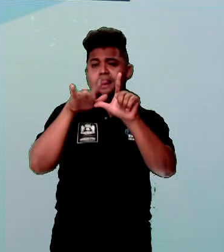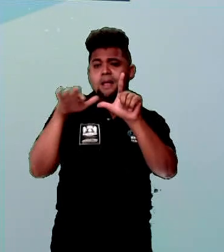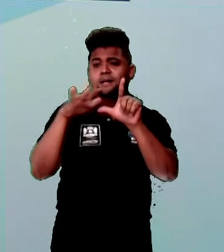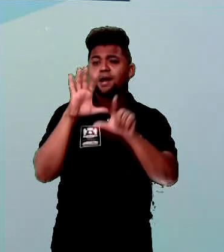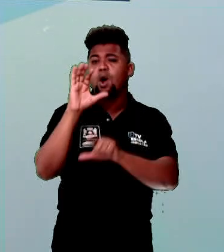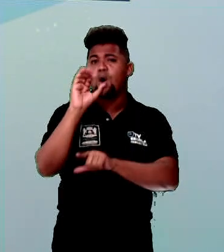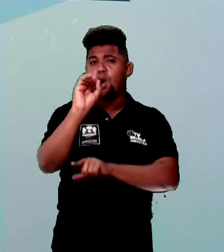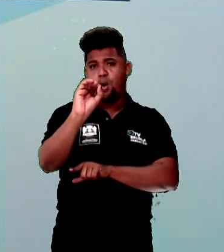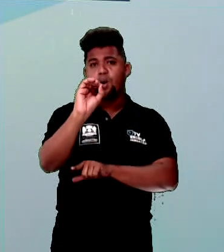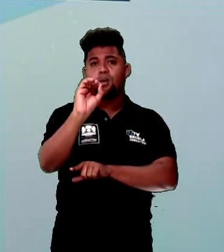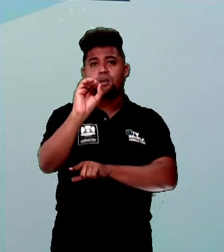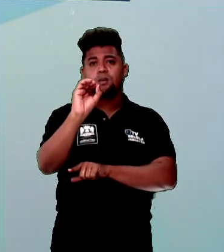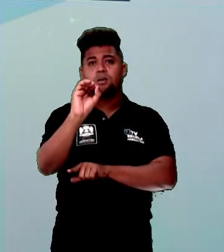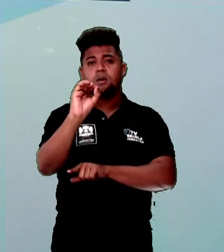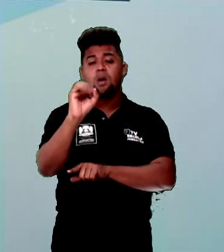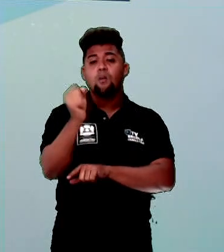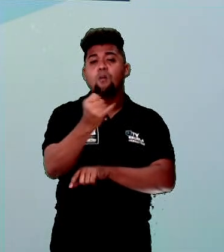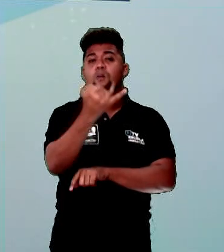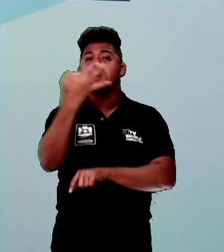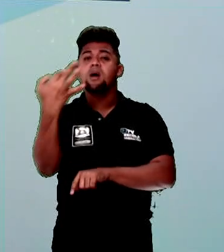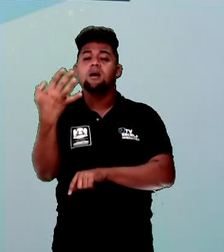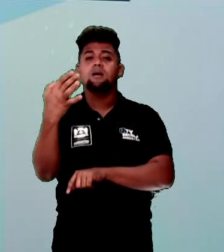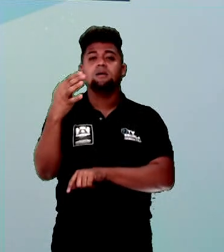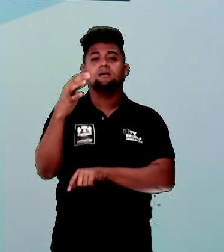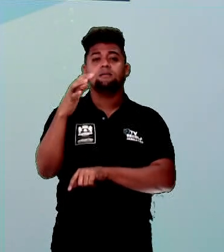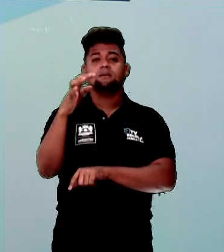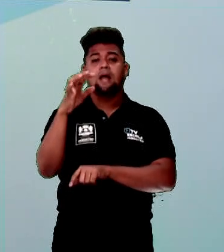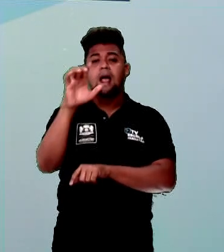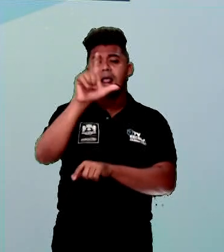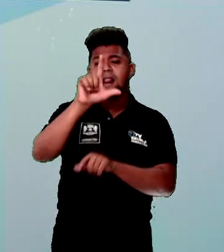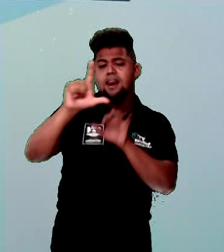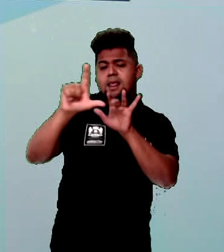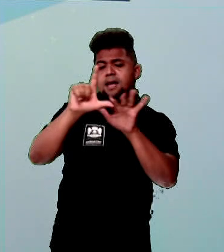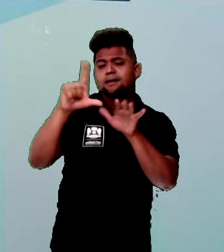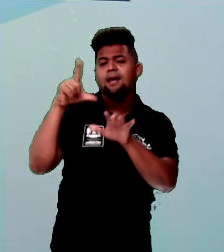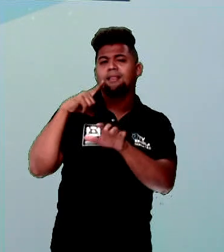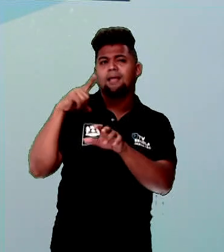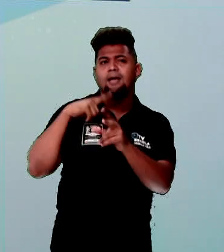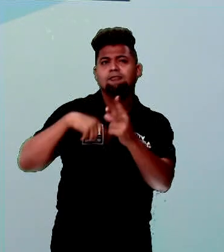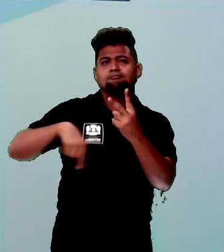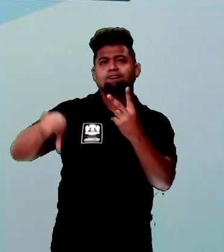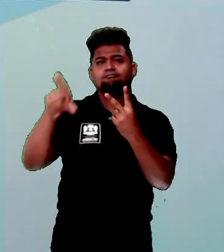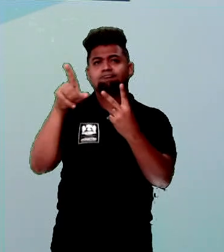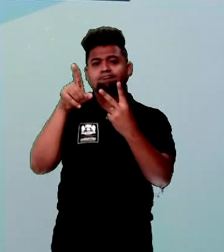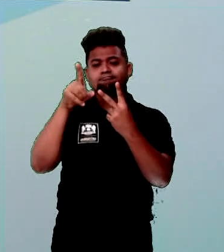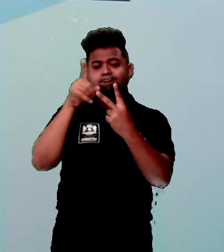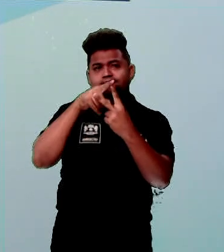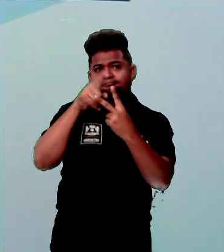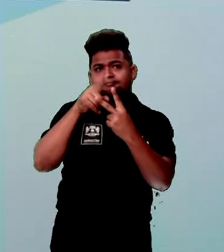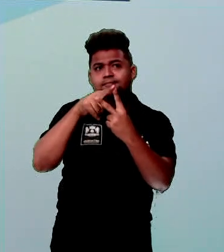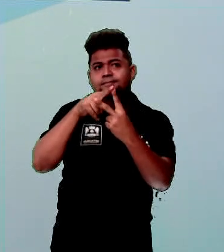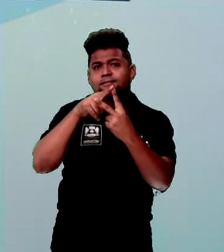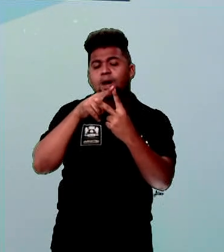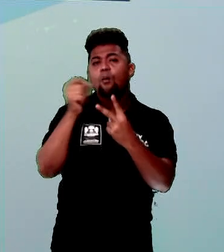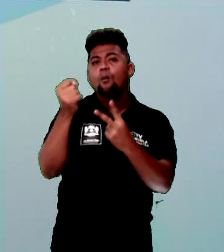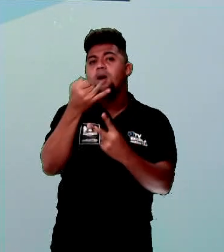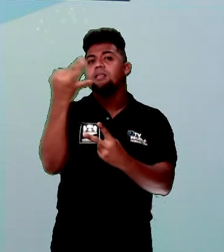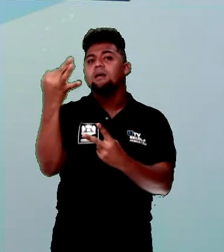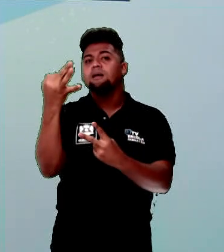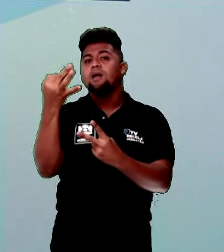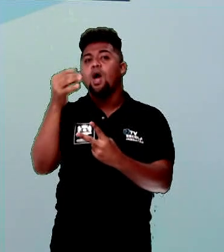O. Quantas letras nós temos aqui? Uma, duas, três, quatro, cinco, seis, sete, oito,